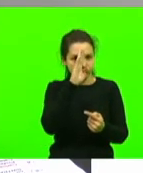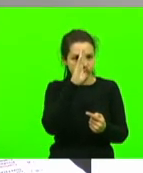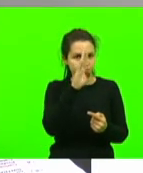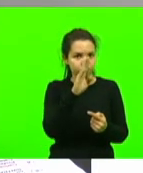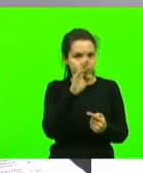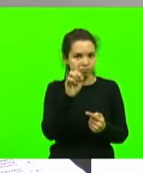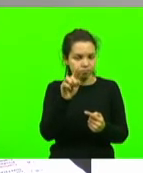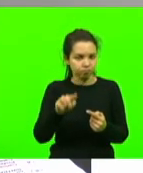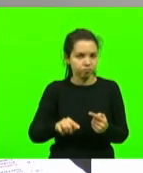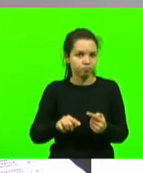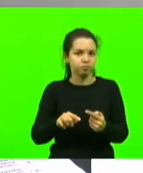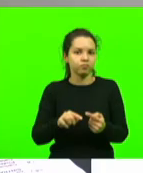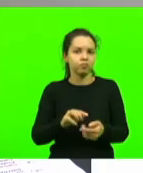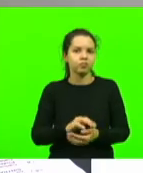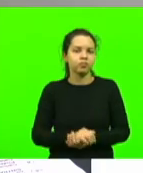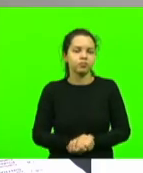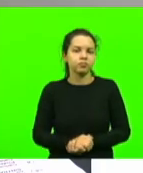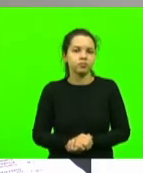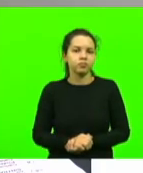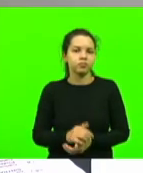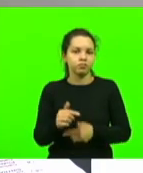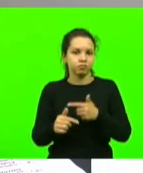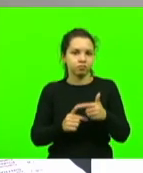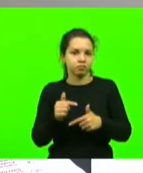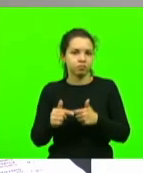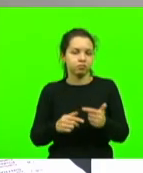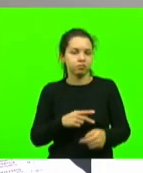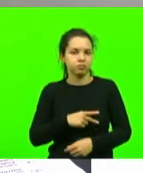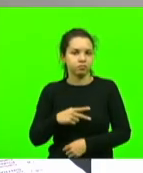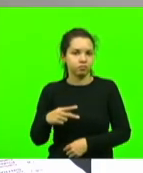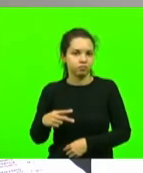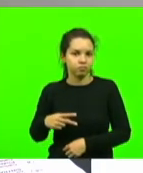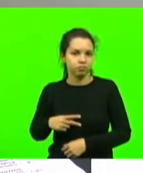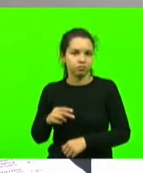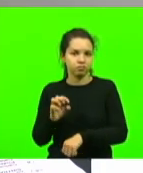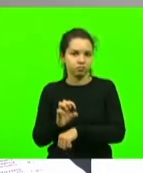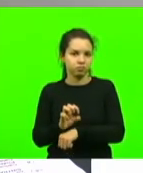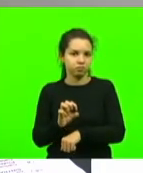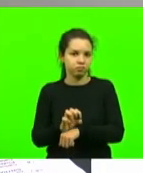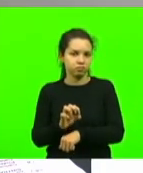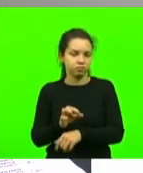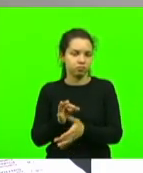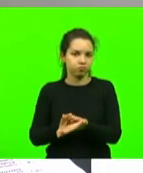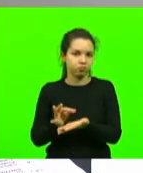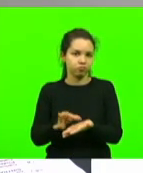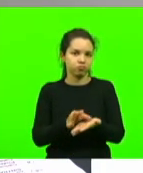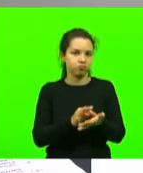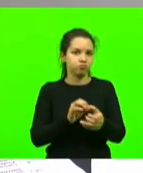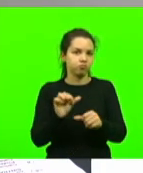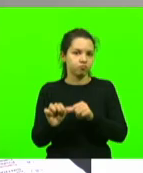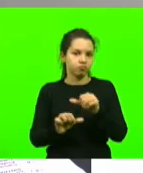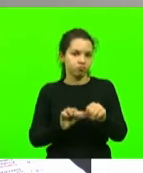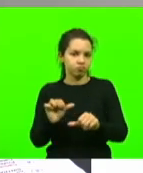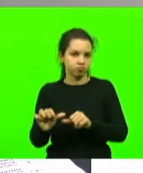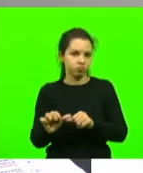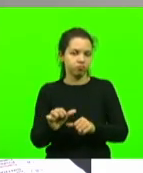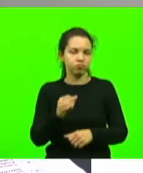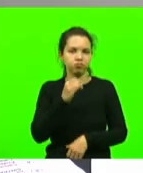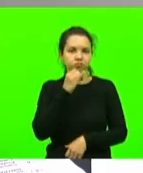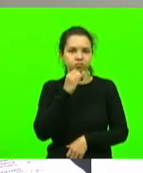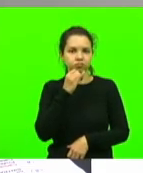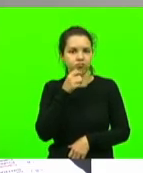transformar o serviço público e o estado numa moeda ó e vou dar um exemplo concreto aqui